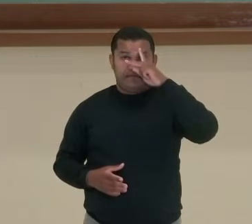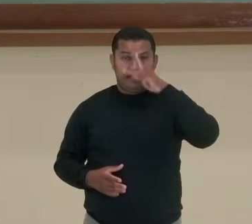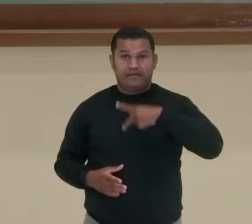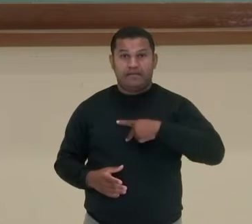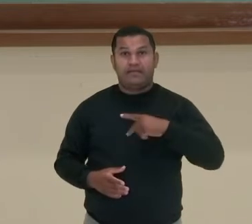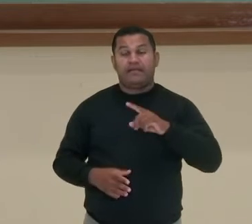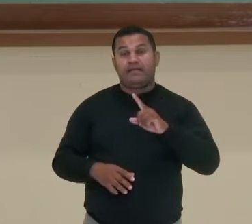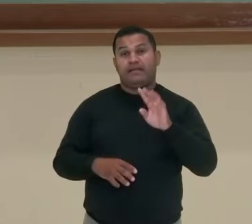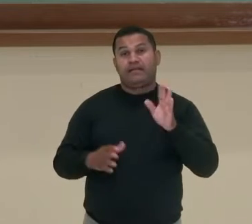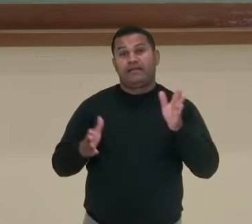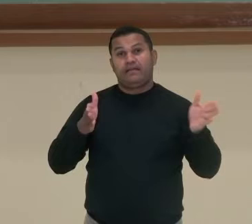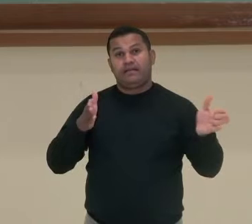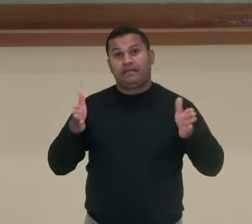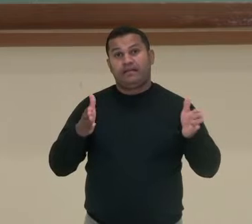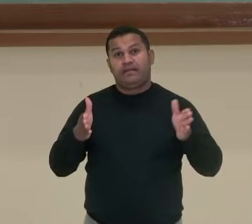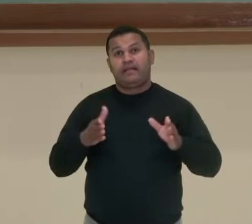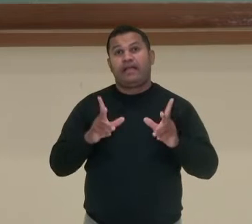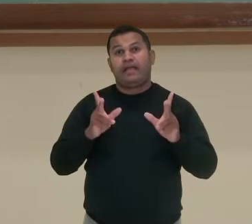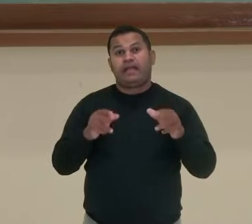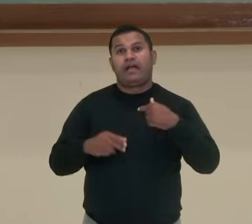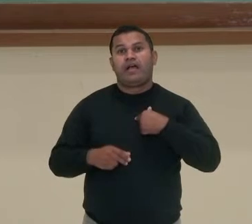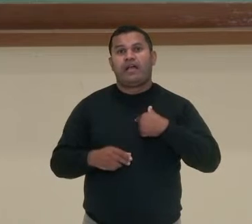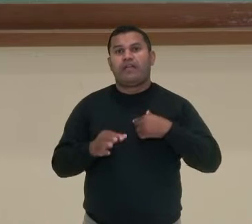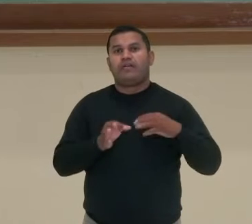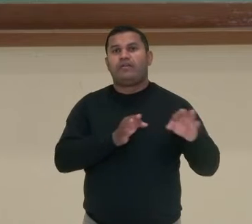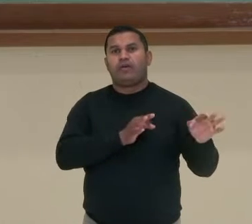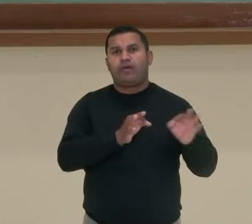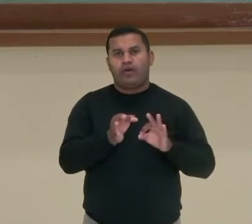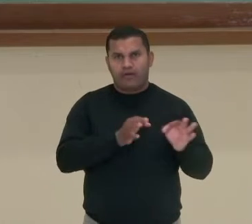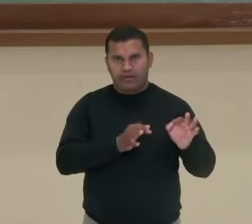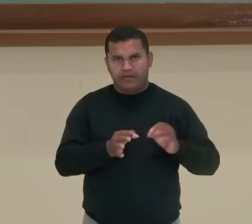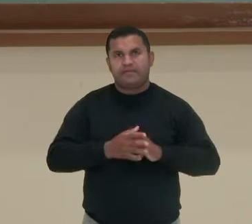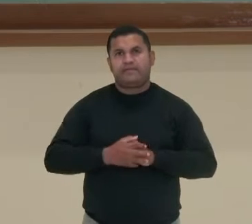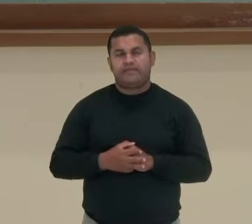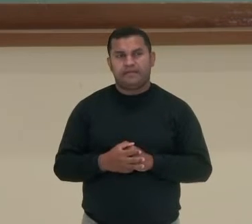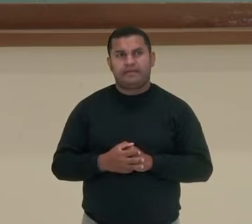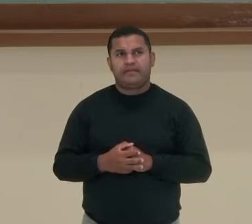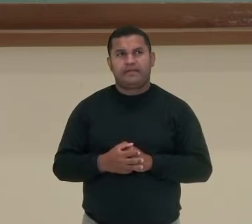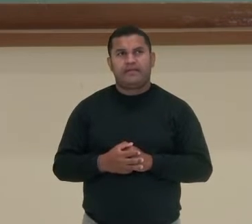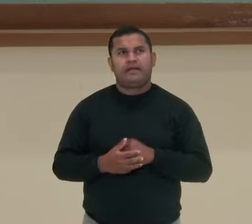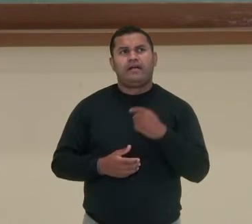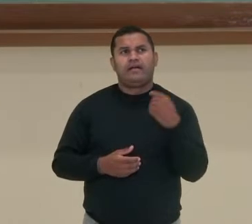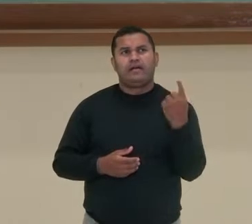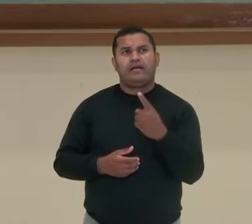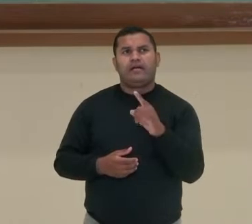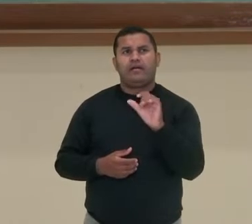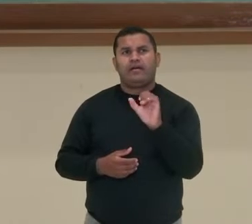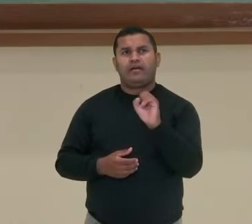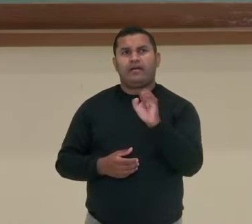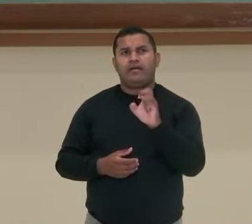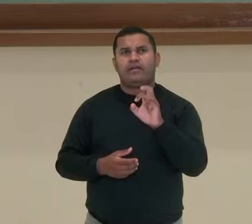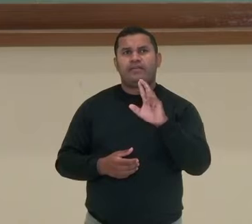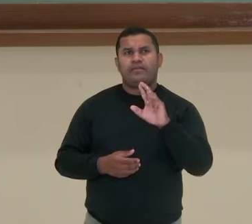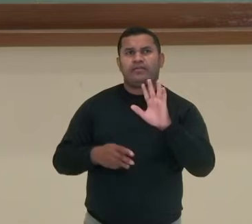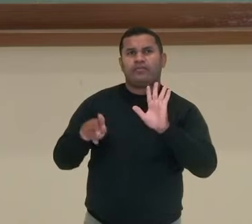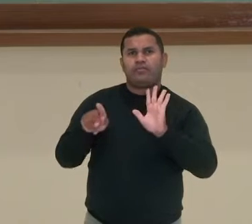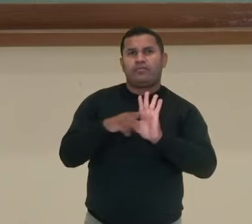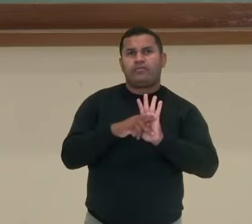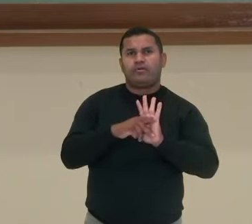você começa a organizar a sua vida. É nesse sentido que o professor Roberto quer dizer. Quando somos senhores do seu tempo,